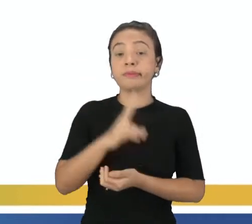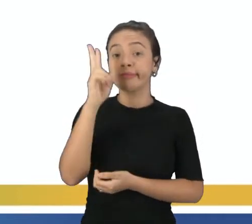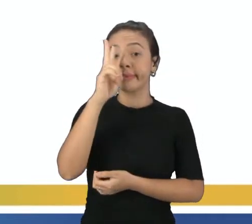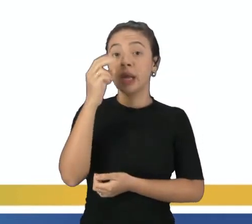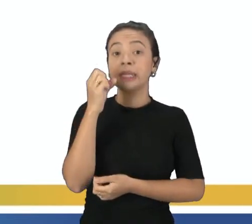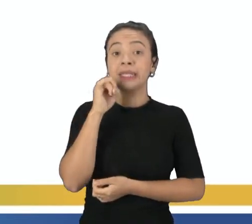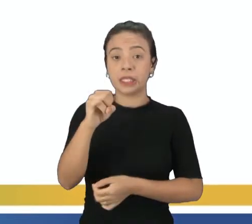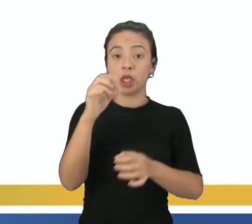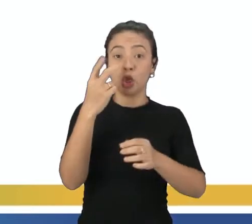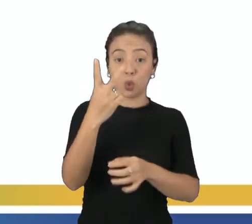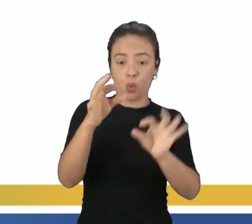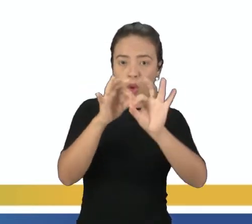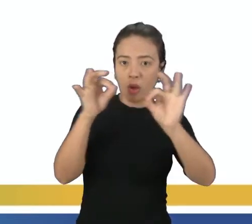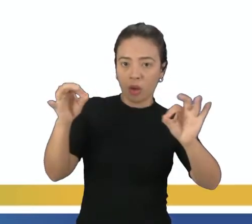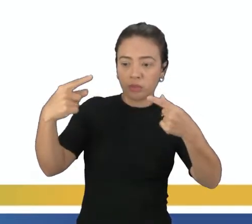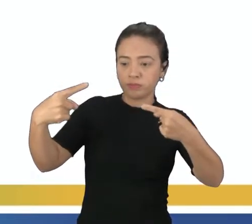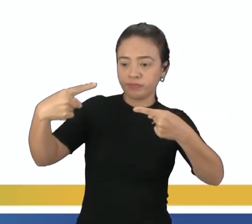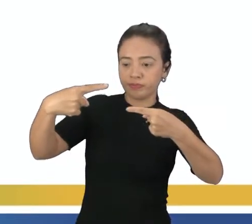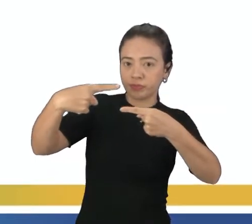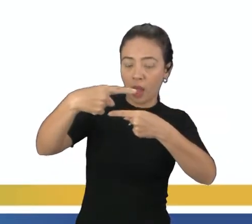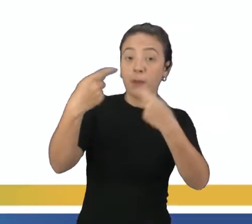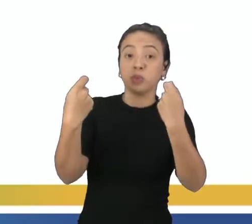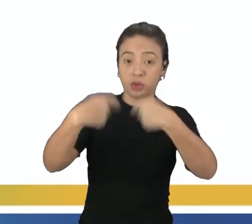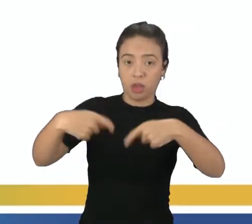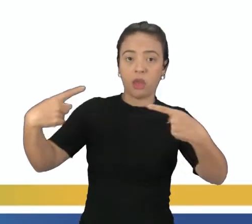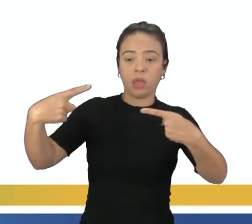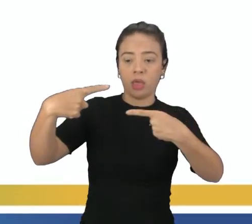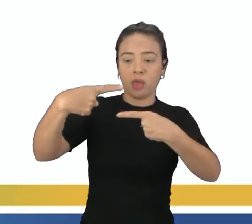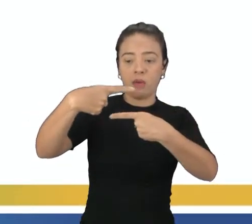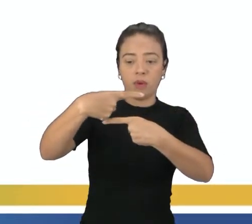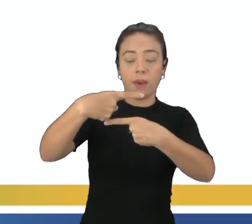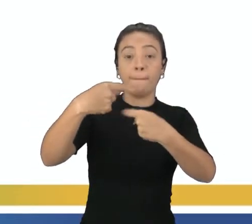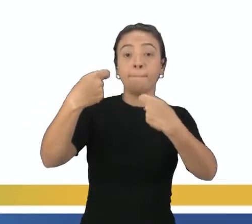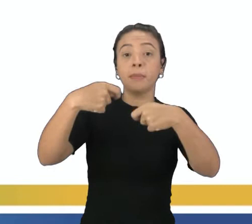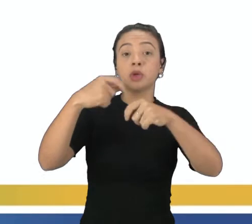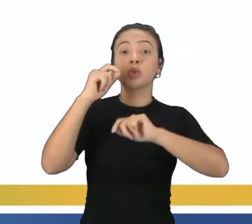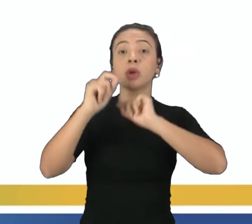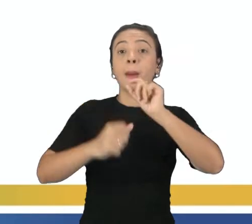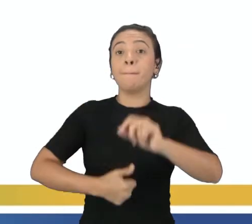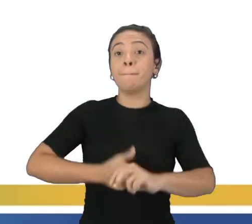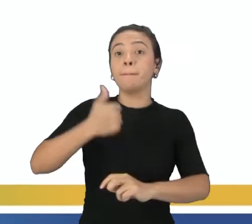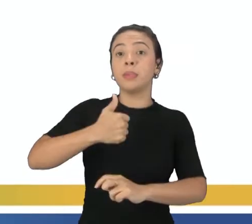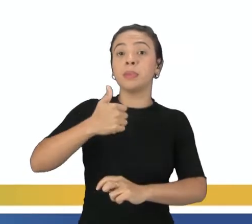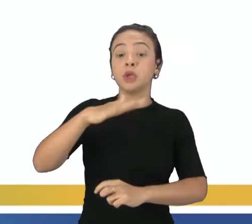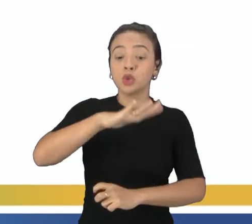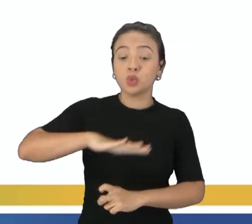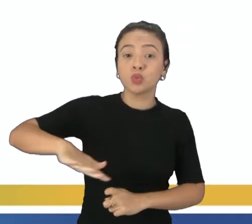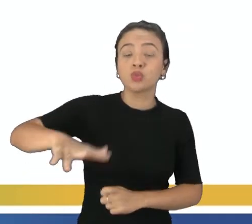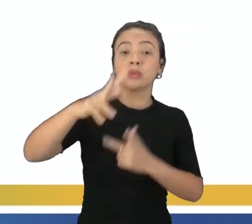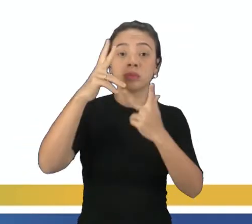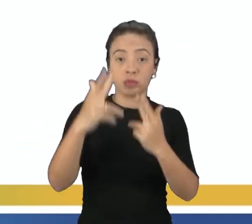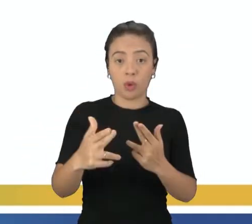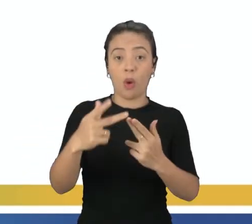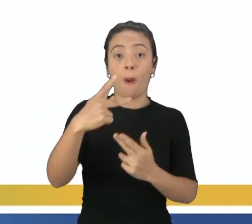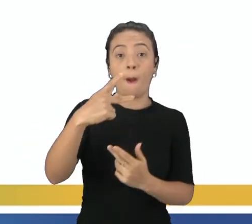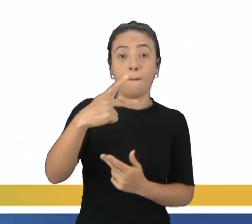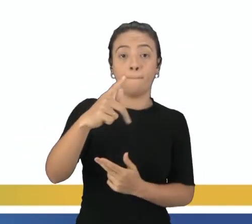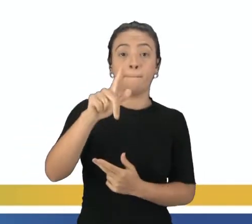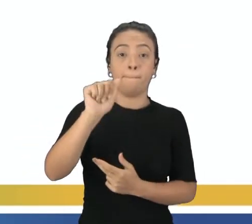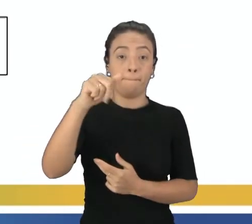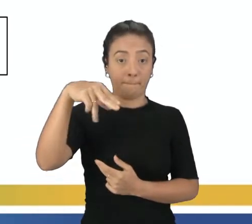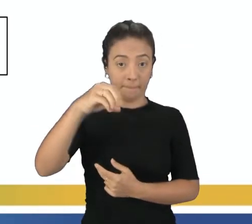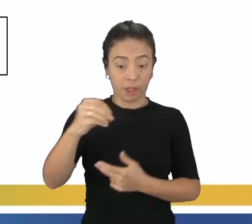para duas retas serem classificadas como paralelas, elas precisam primeiro estar no mesmo plano,